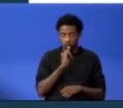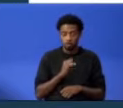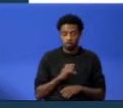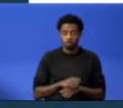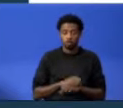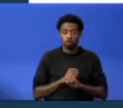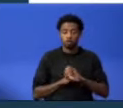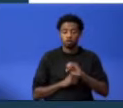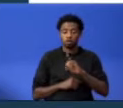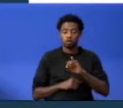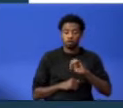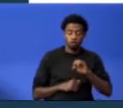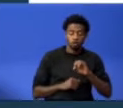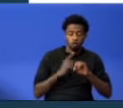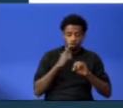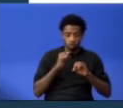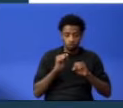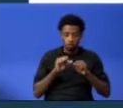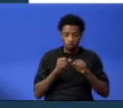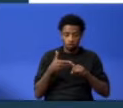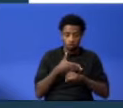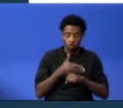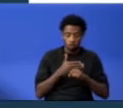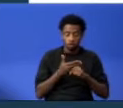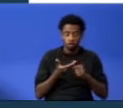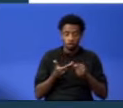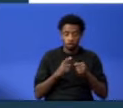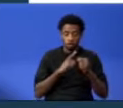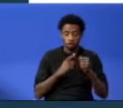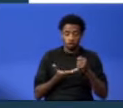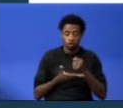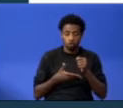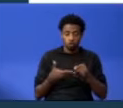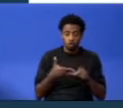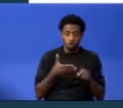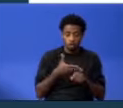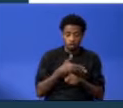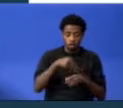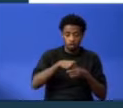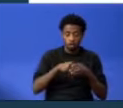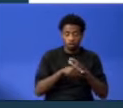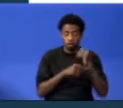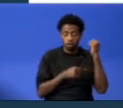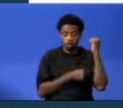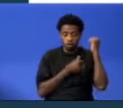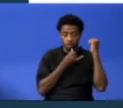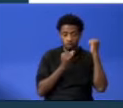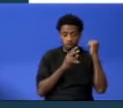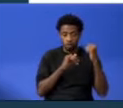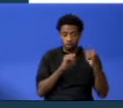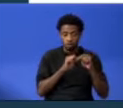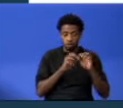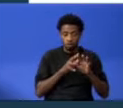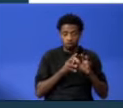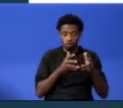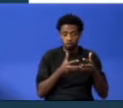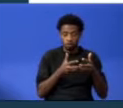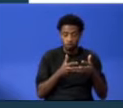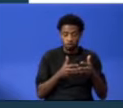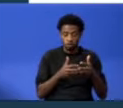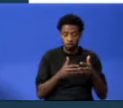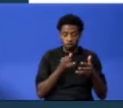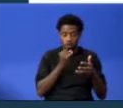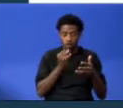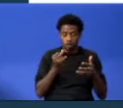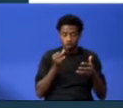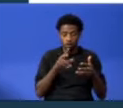da estrutura do músculo e isso gere, por consequência, a passagem do impulso elétrico por toda a estrutura, até